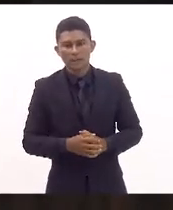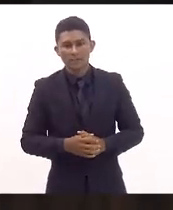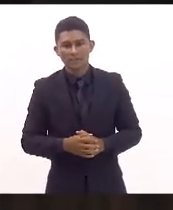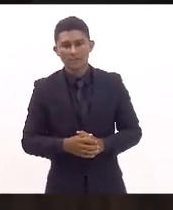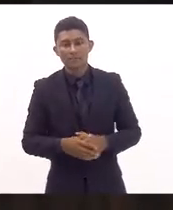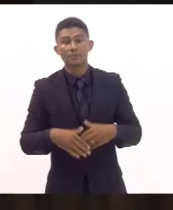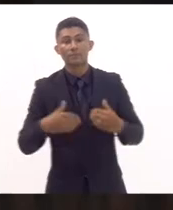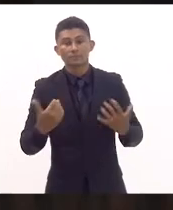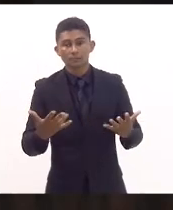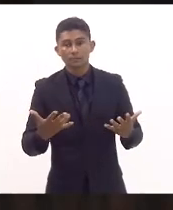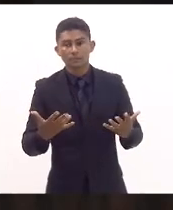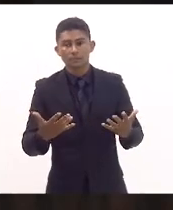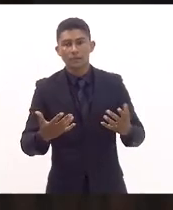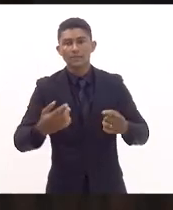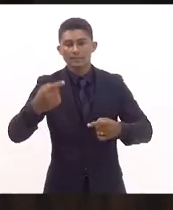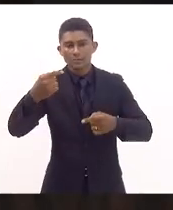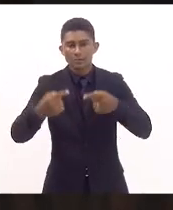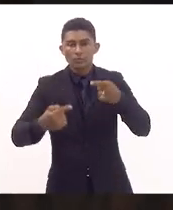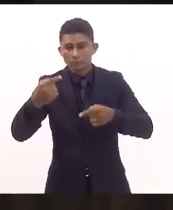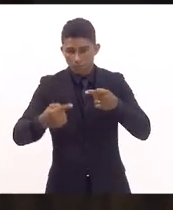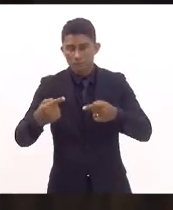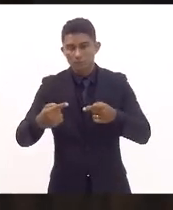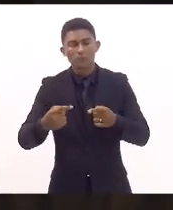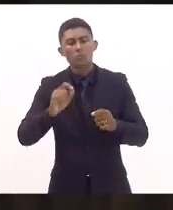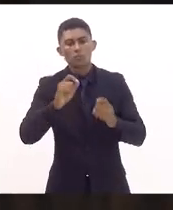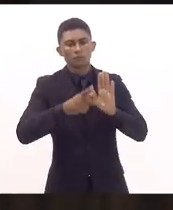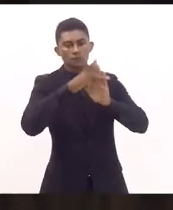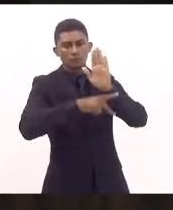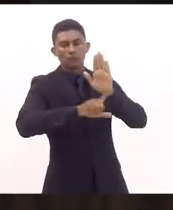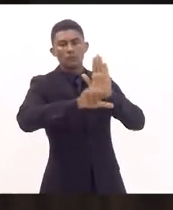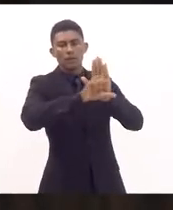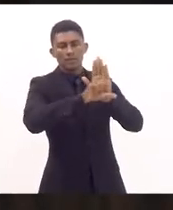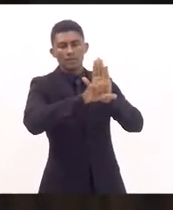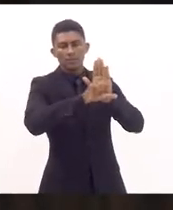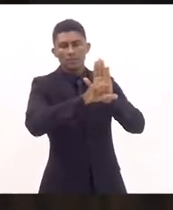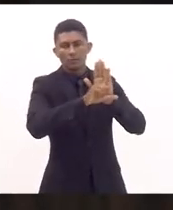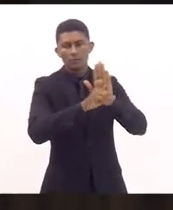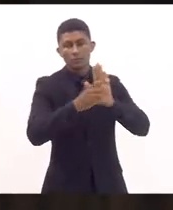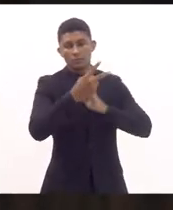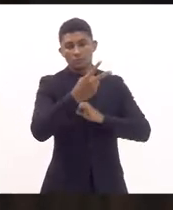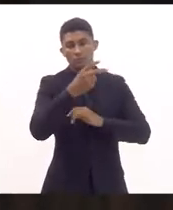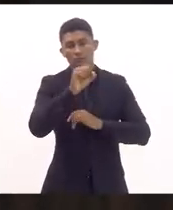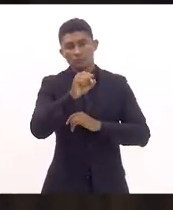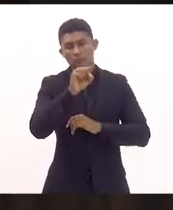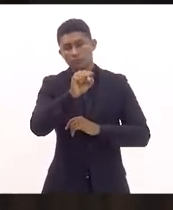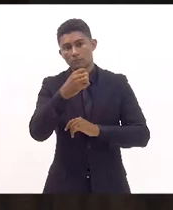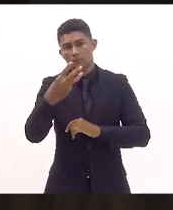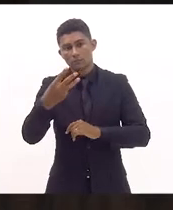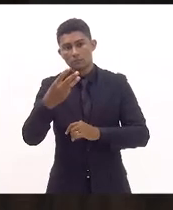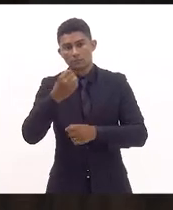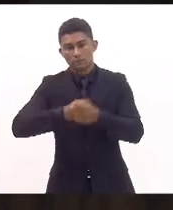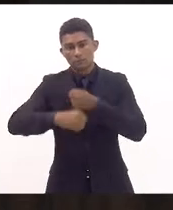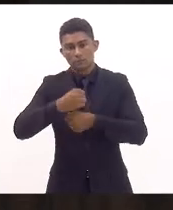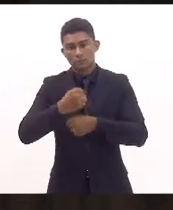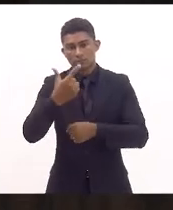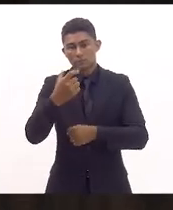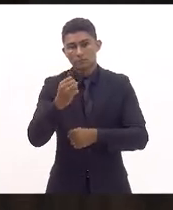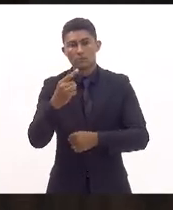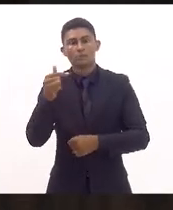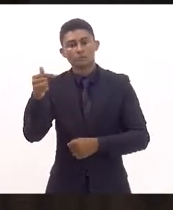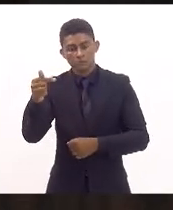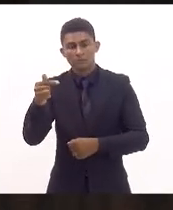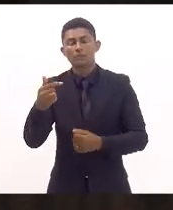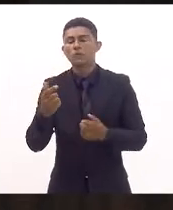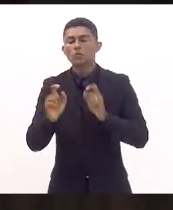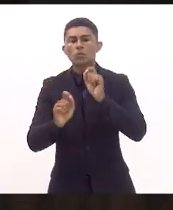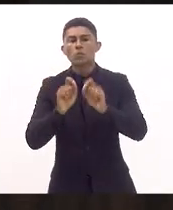segunda discussão, redação do vencido assim emendado. Projeto de lei 2883-A de 17, de autoria do deputado Dionísio Lins, que